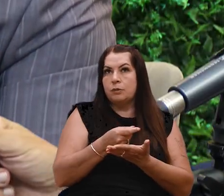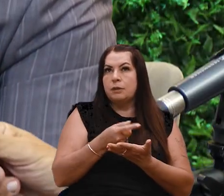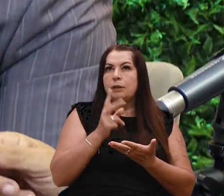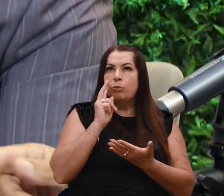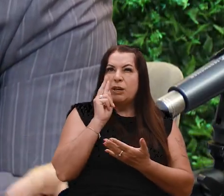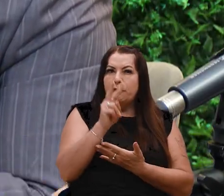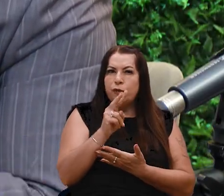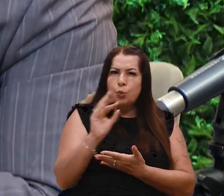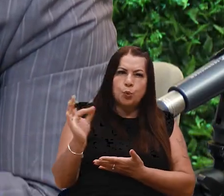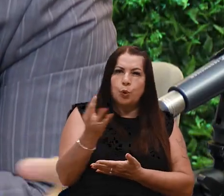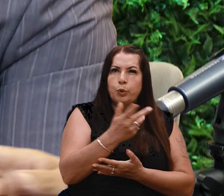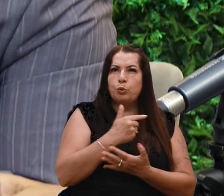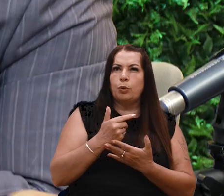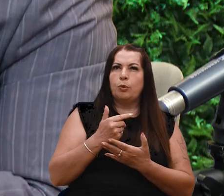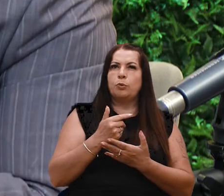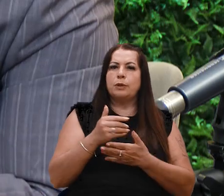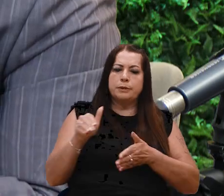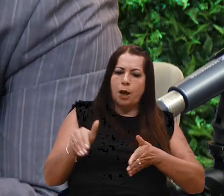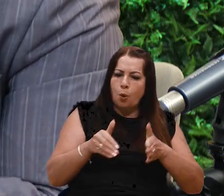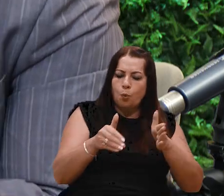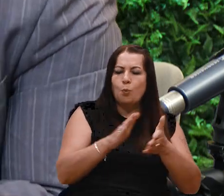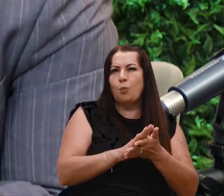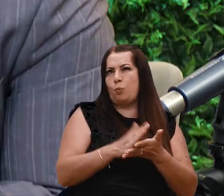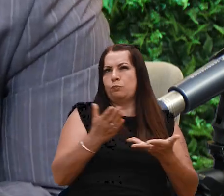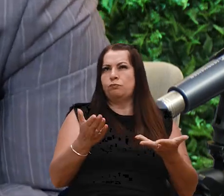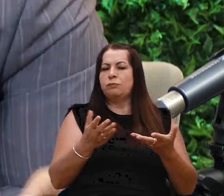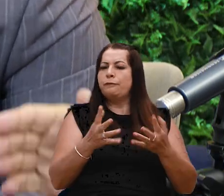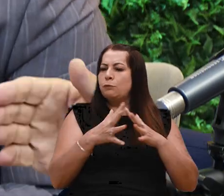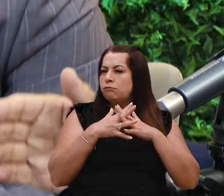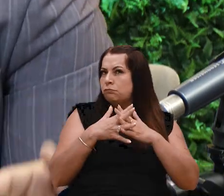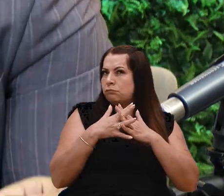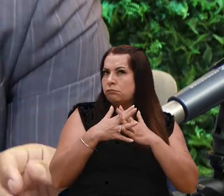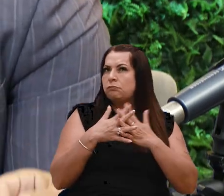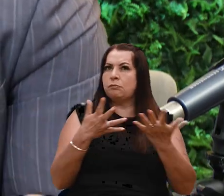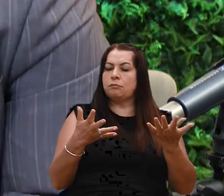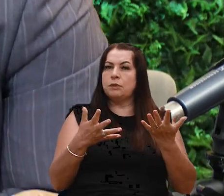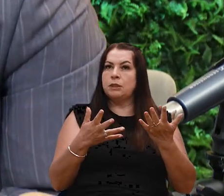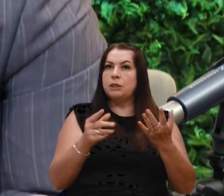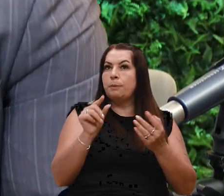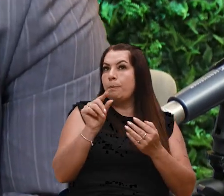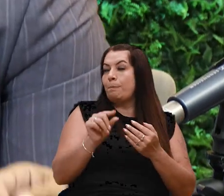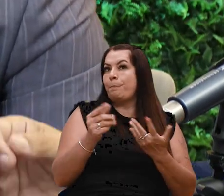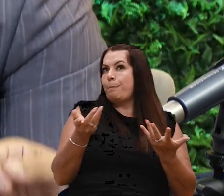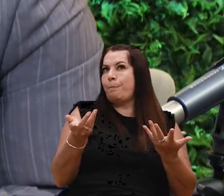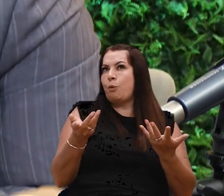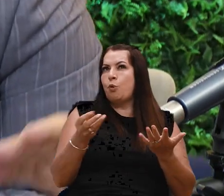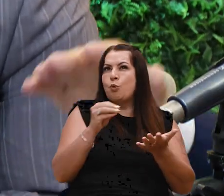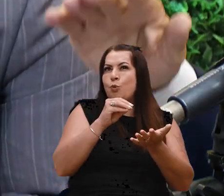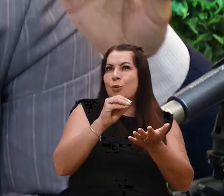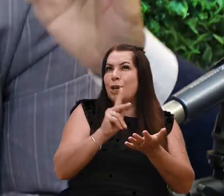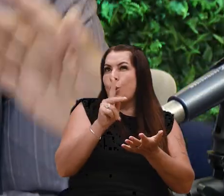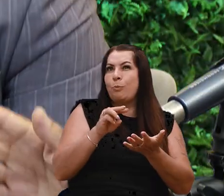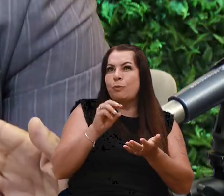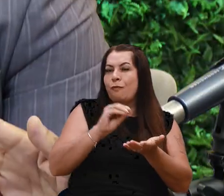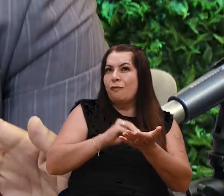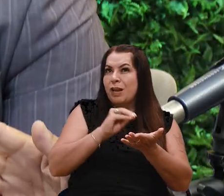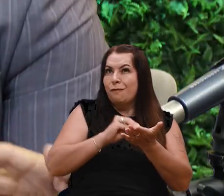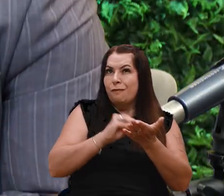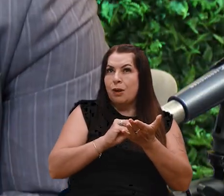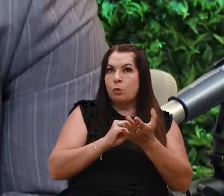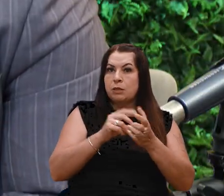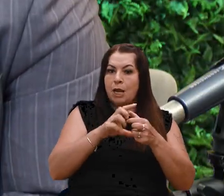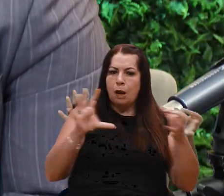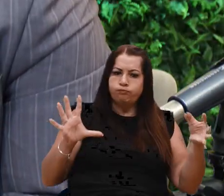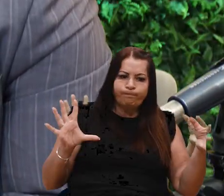ele viu toda essa estrada, como ele viu a complexidade que é, e tão pouco os quilômetros que faltam para fazer essa grande